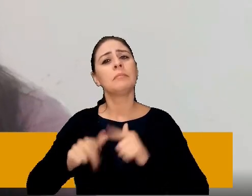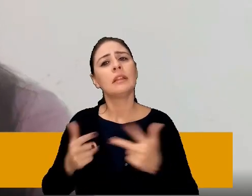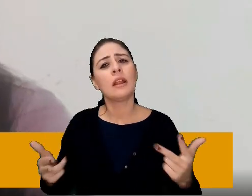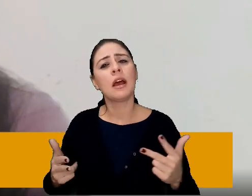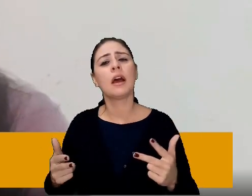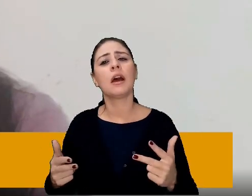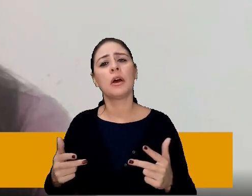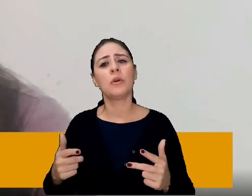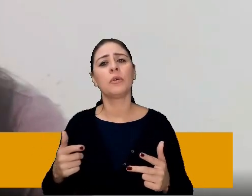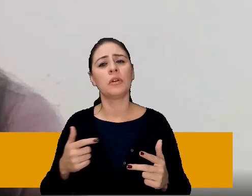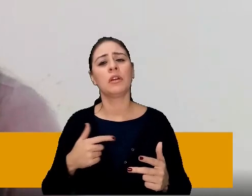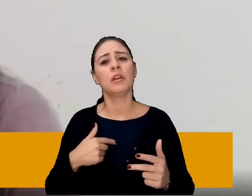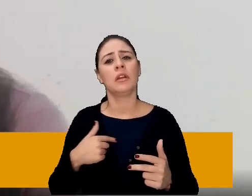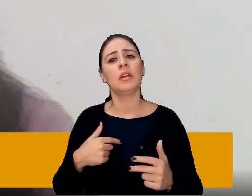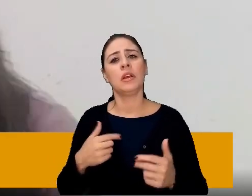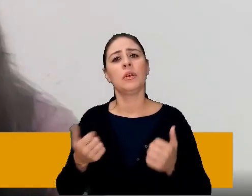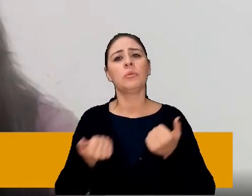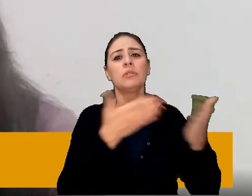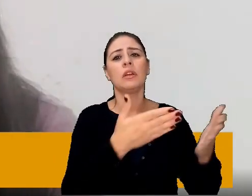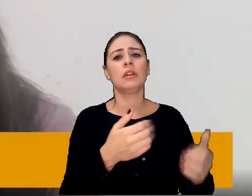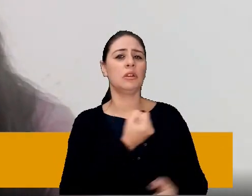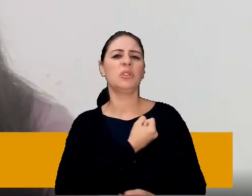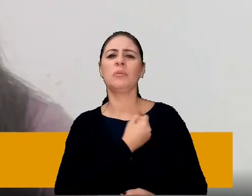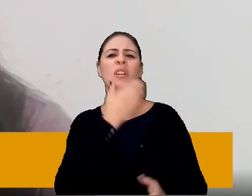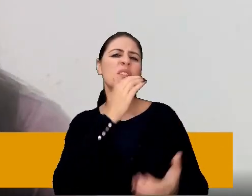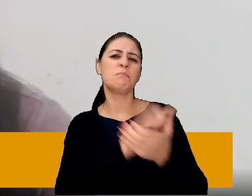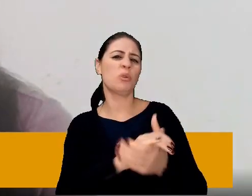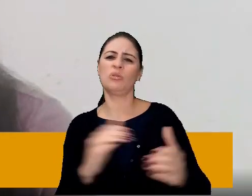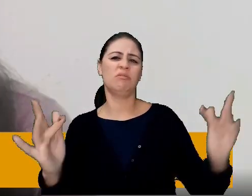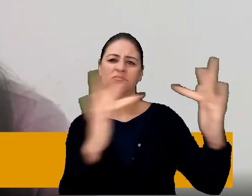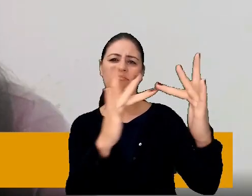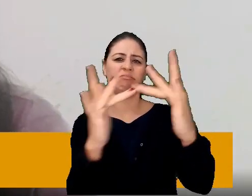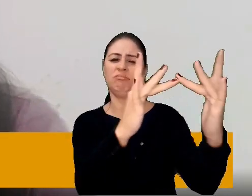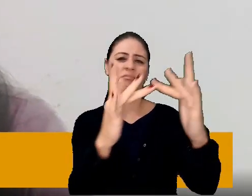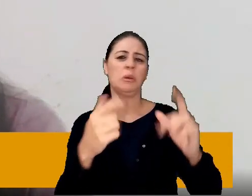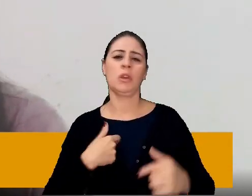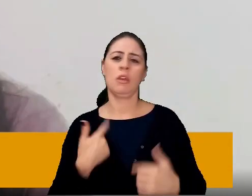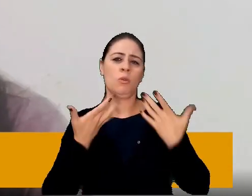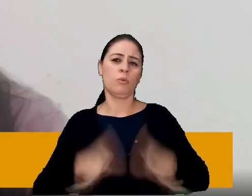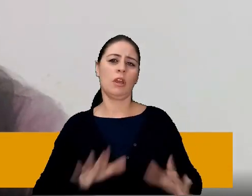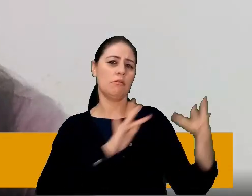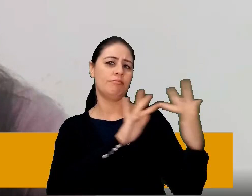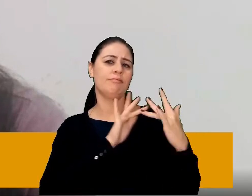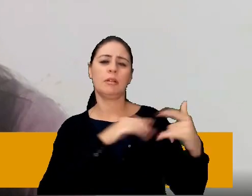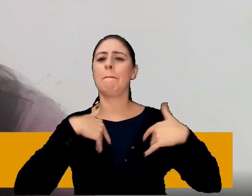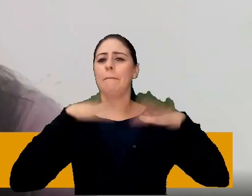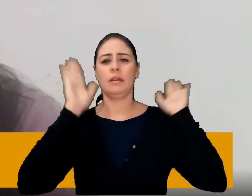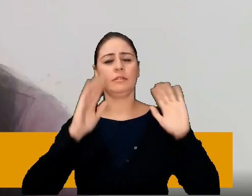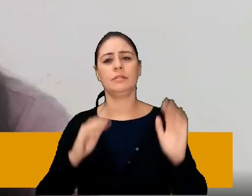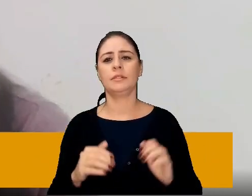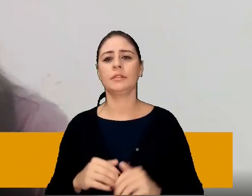né? Se tinha alguma coisa de artesanato, alguma coisa, eu cheguei a passar o número do meu esposo, assim, para falar com ele,